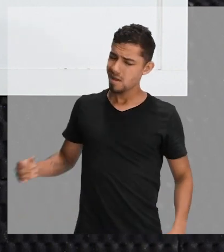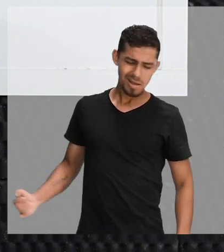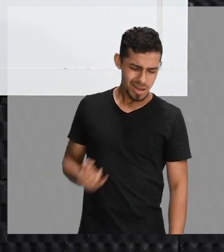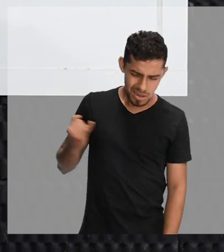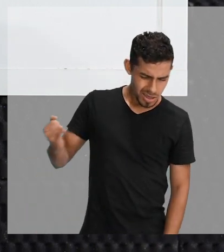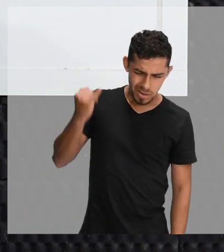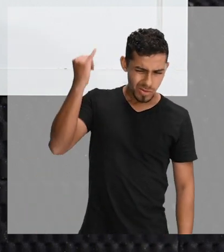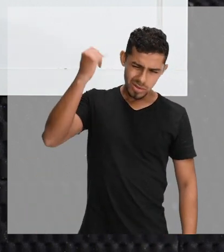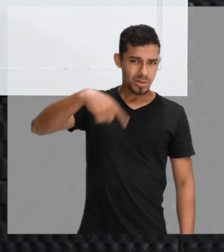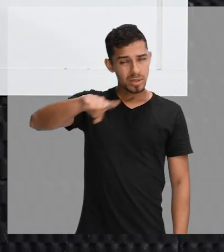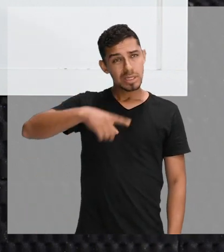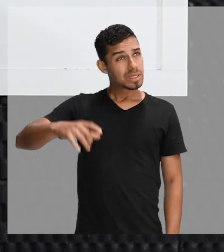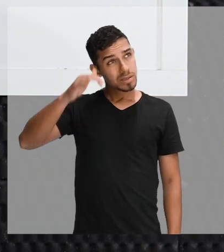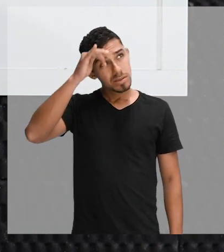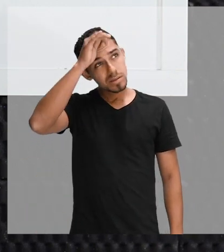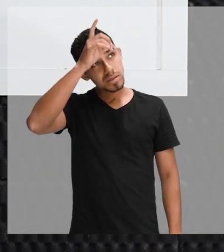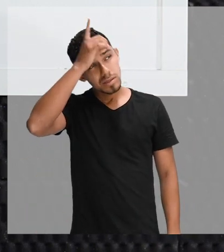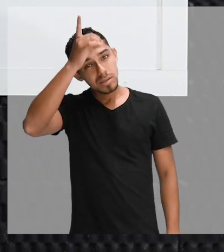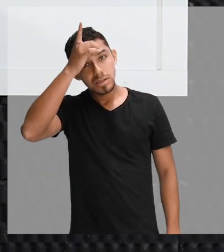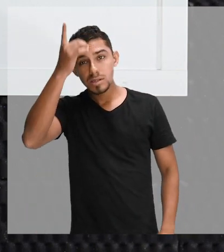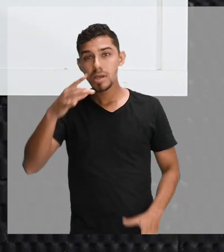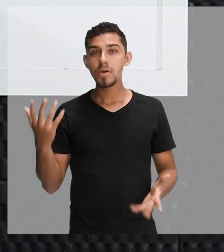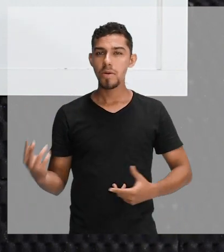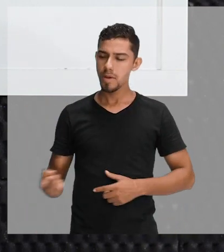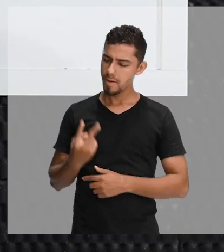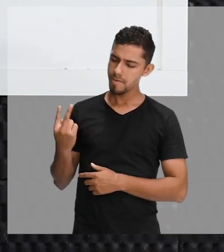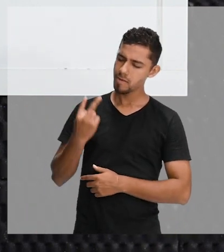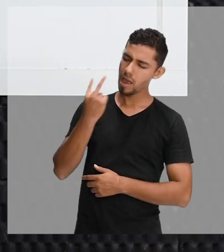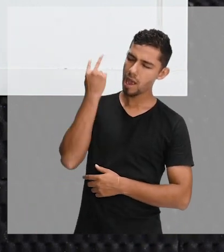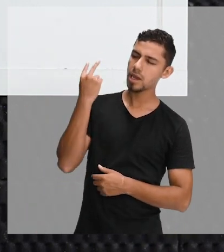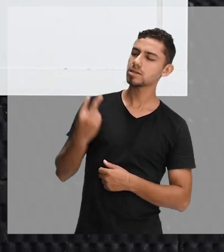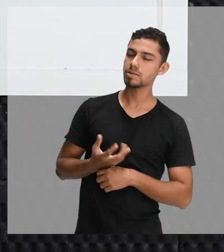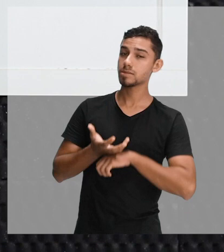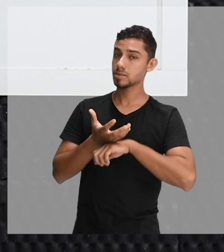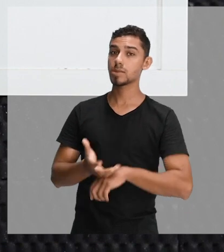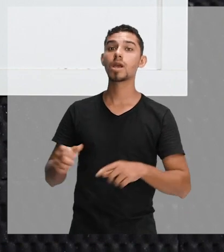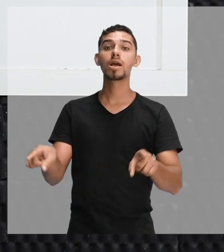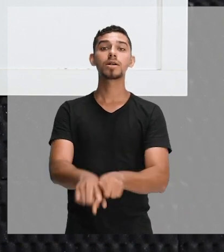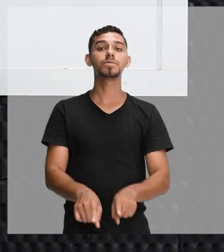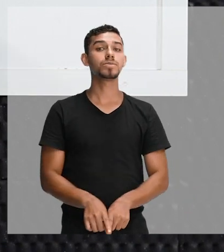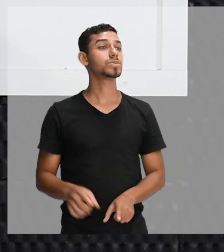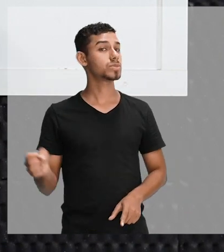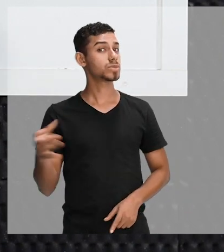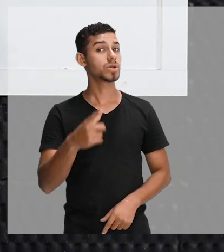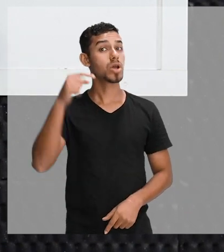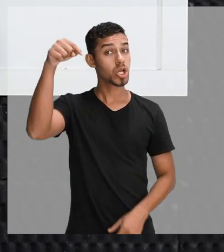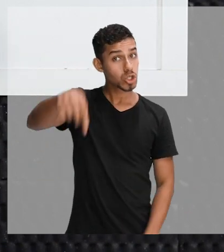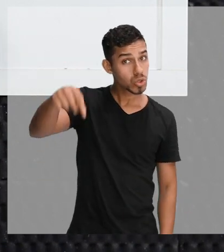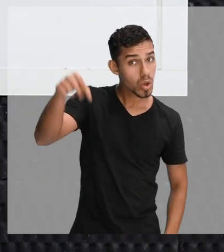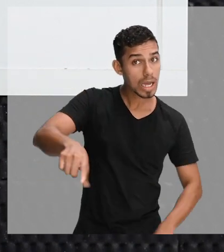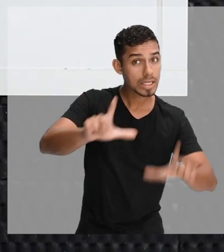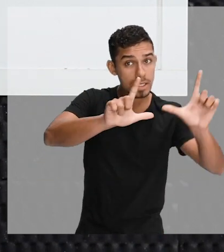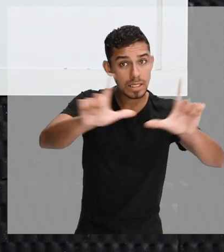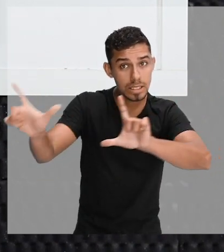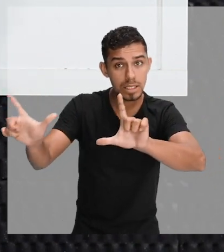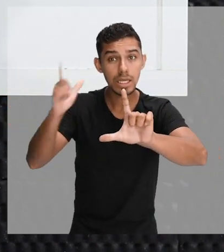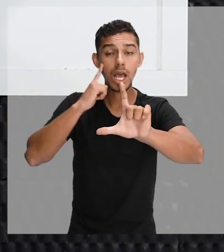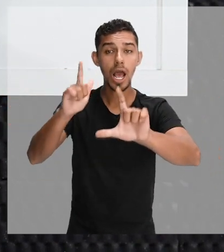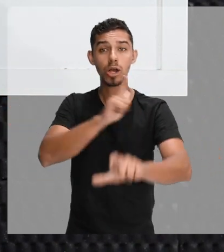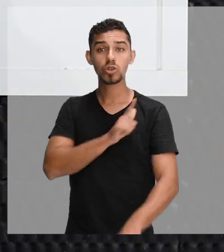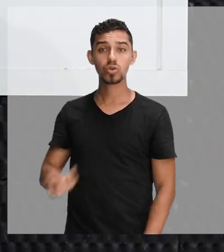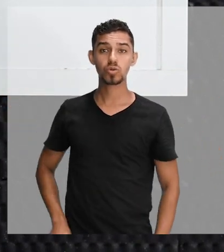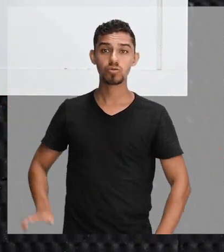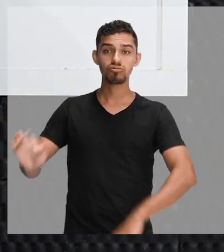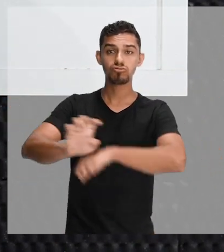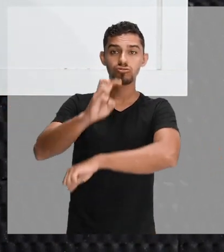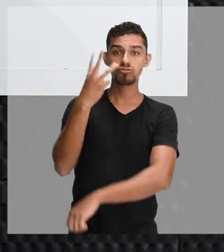ela é valiosa. E aqui eu vou puxar um exemplo para ti, que é mais uma novidade. Olha aqui, ó, só nesta videoaula tu vai ter isso aqui, presta